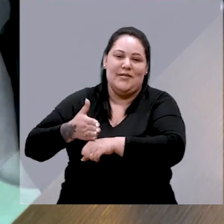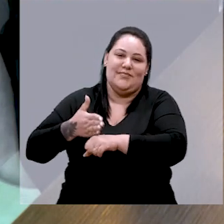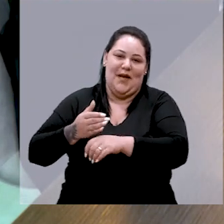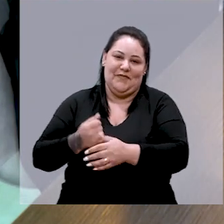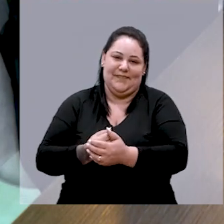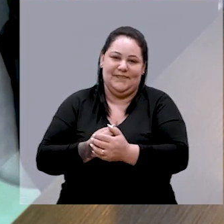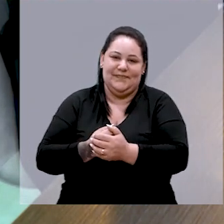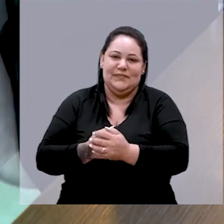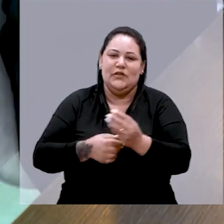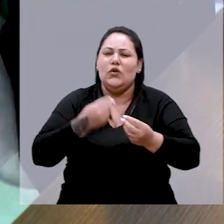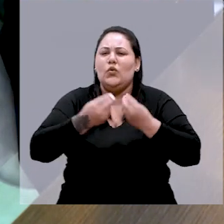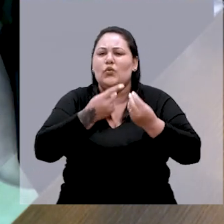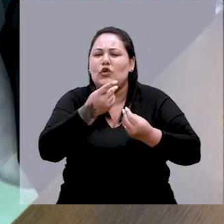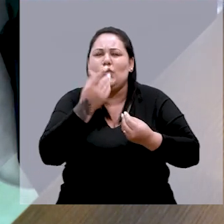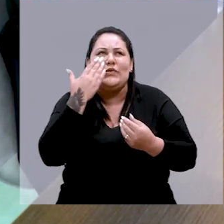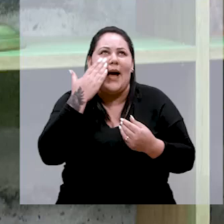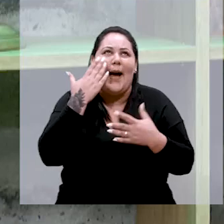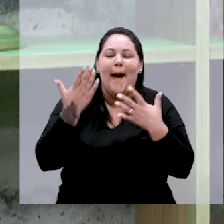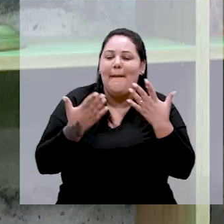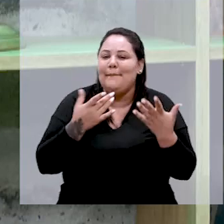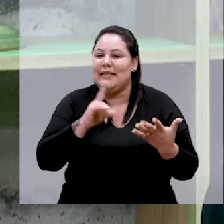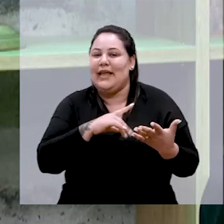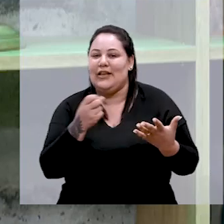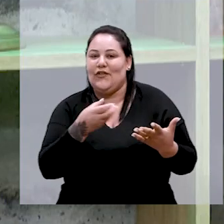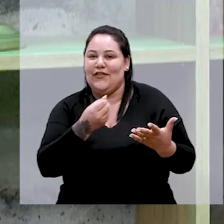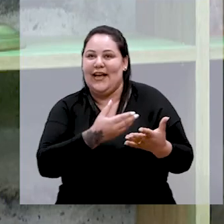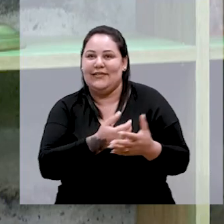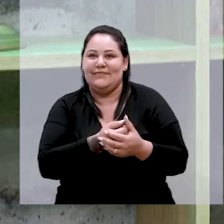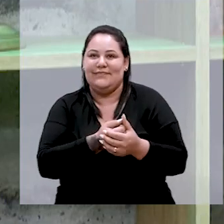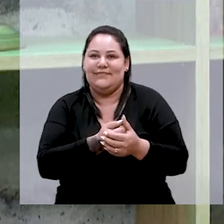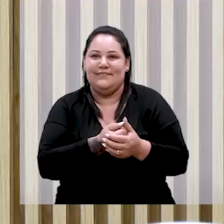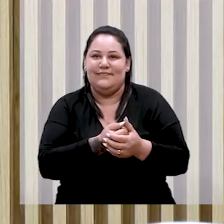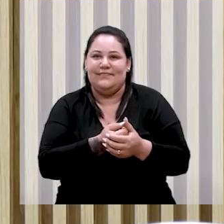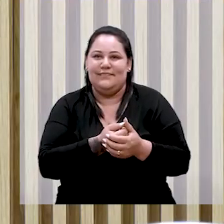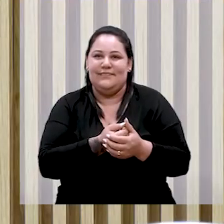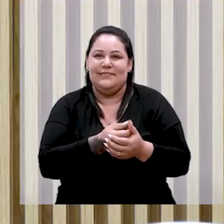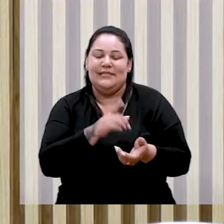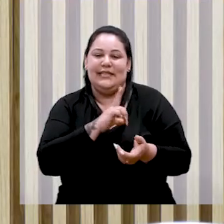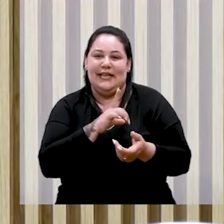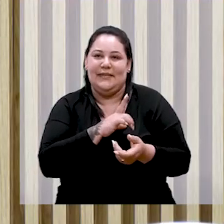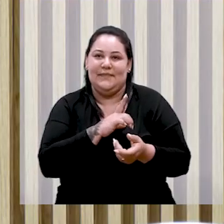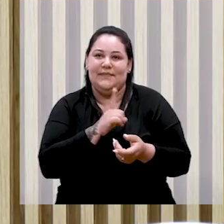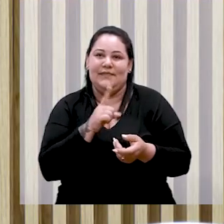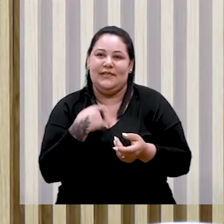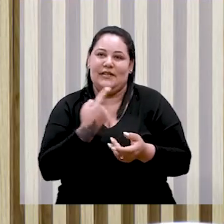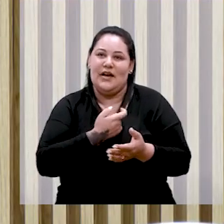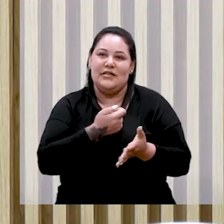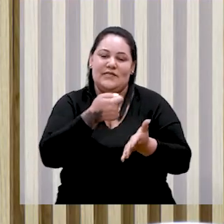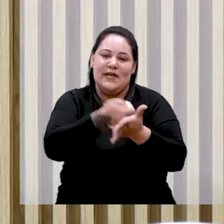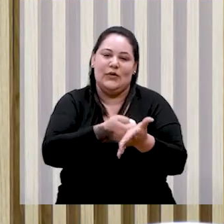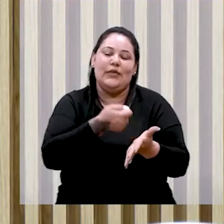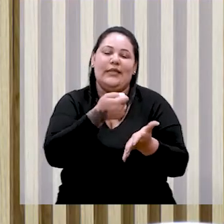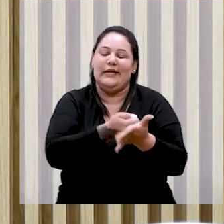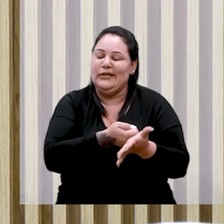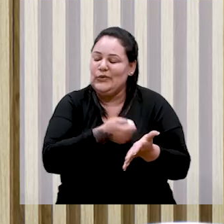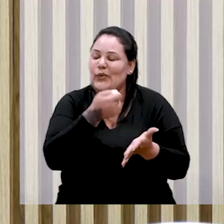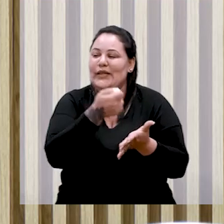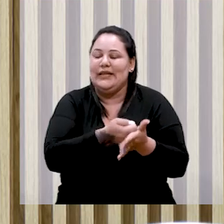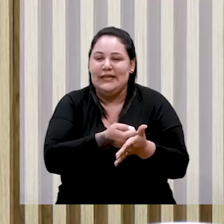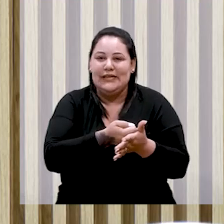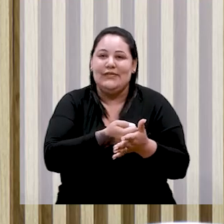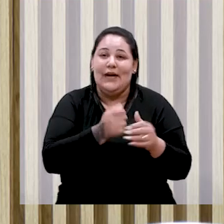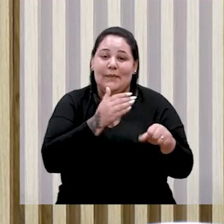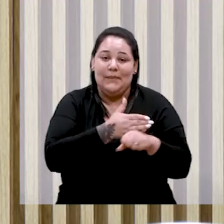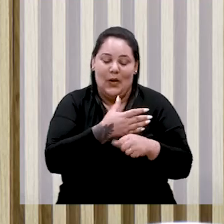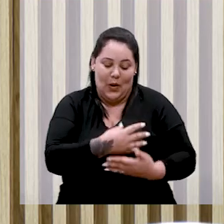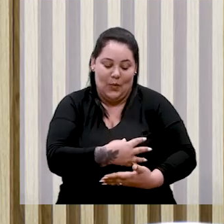como é que a senhora vislumbra isso? Já tem alguma novidade para quem está nos acompanhando? Temos, assim, a gente vem lutando muito pelo banco de leite, né, que vai